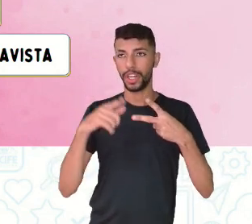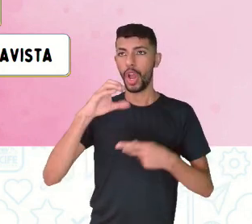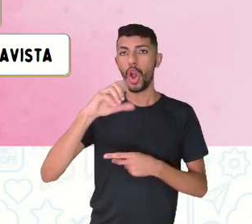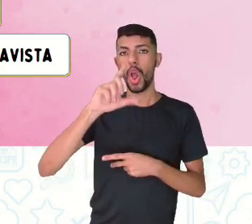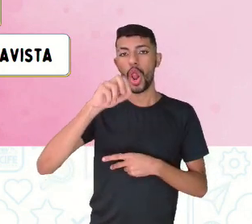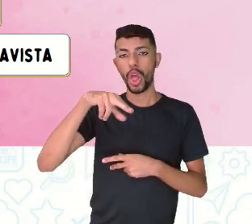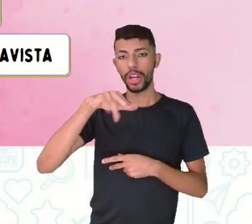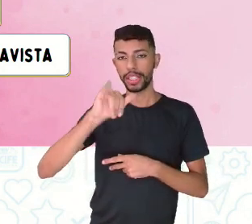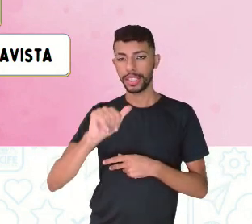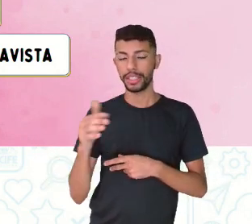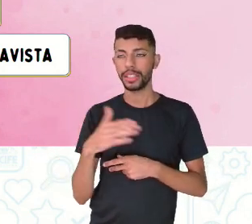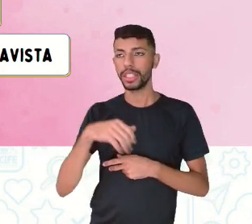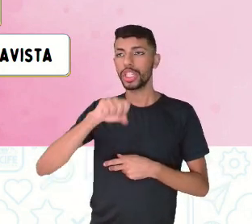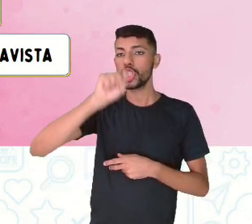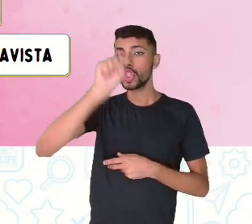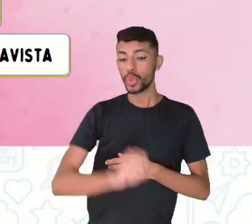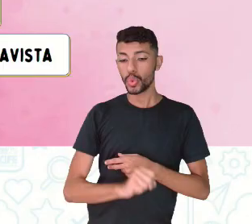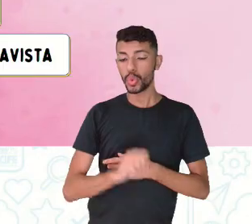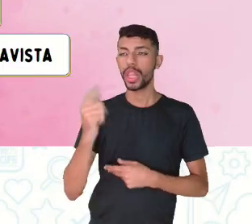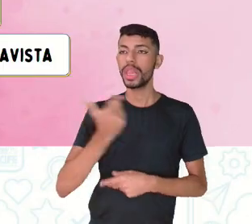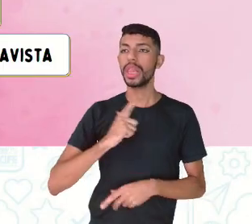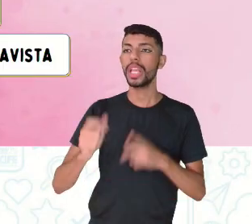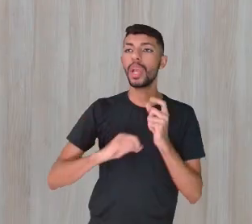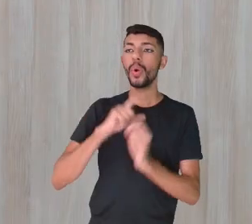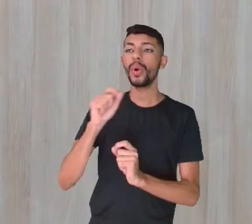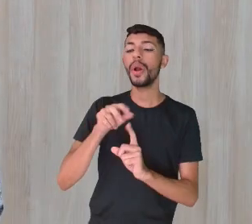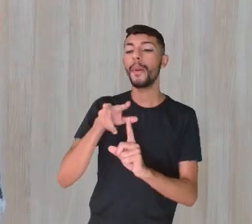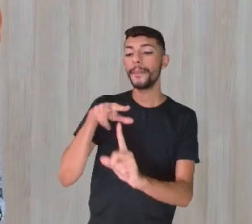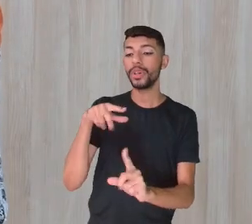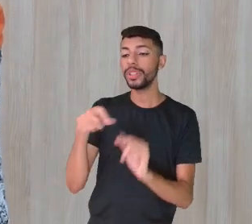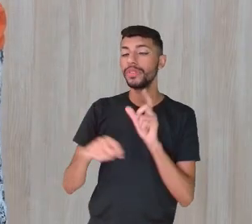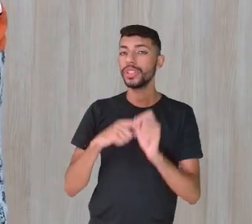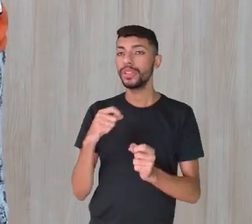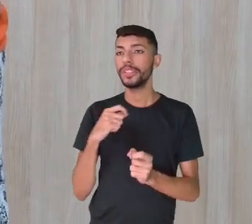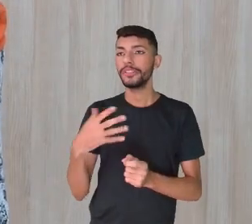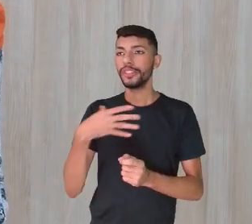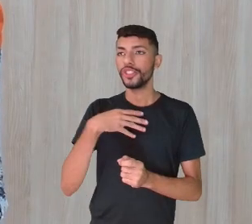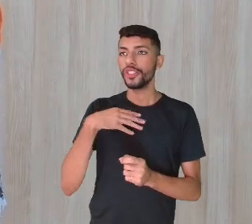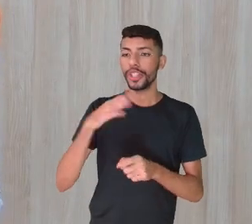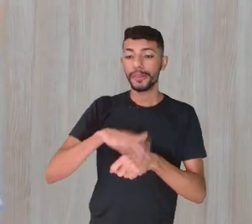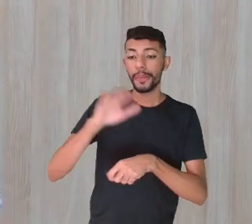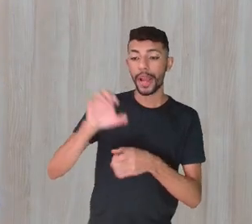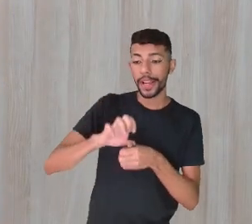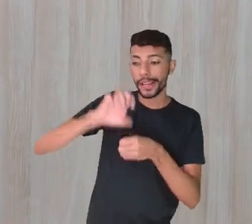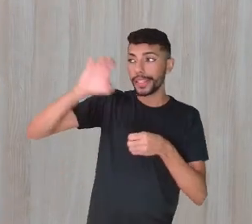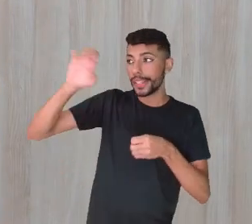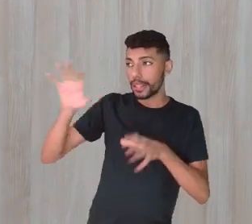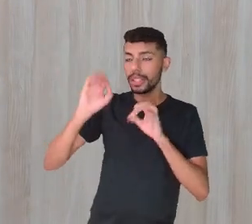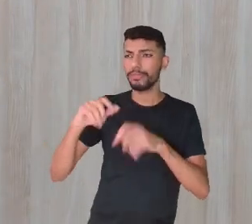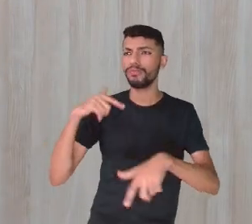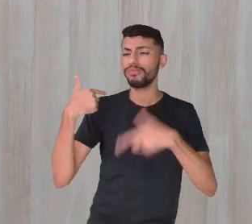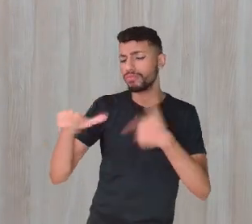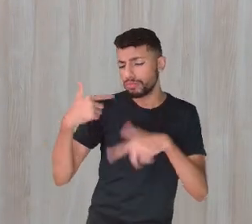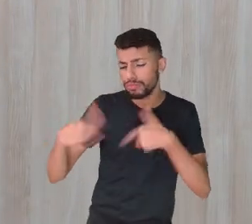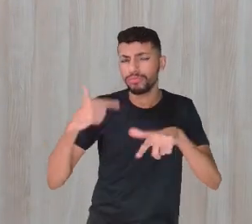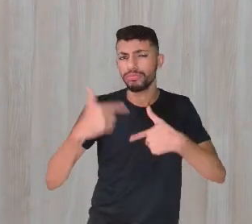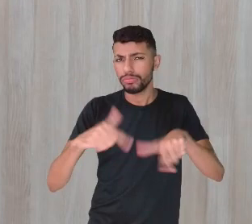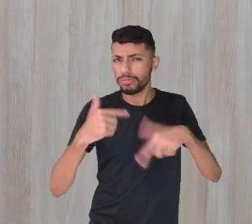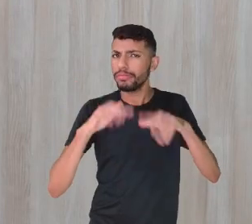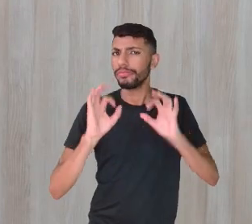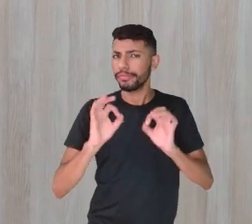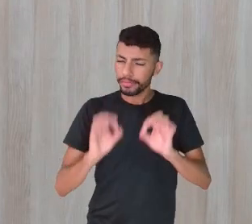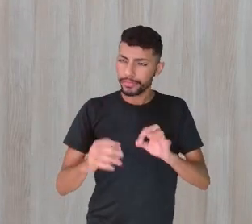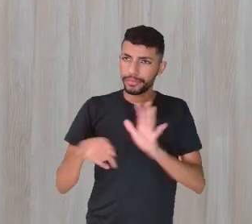certo? Tinha uma perspectiva, né, de um mercado mais exportador, né? Eles trabalhavam